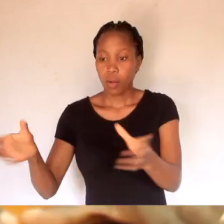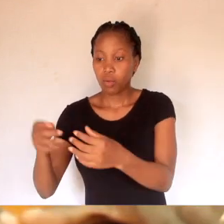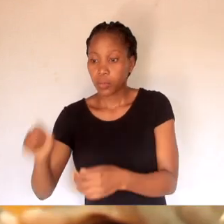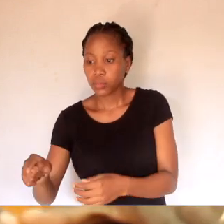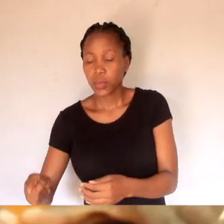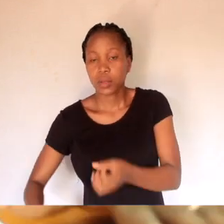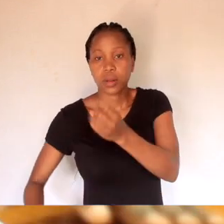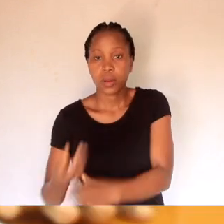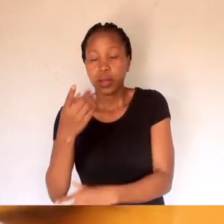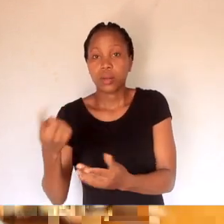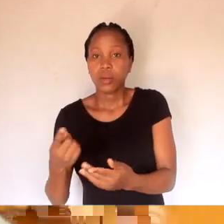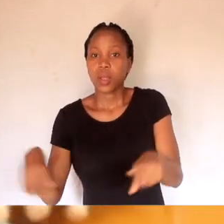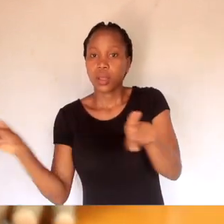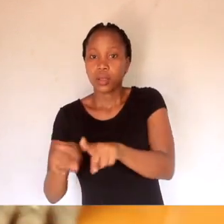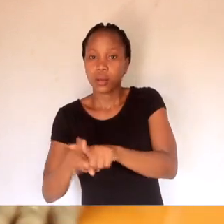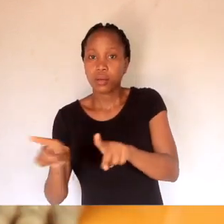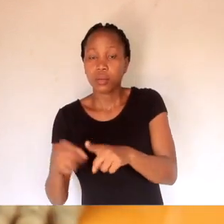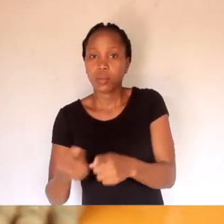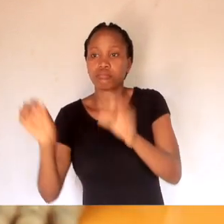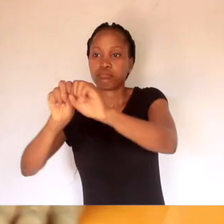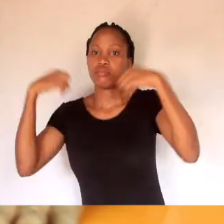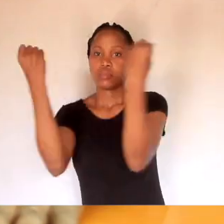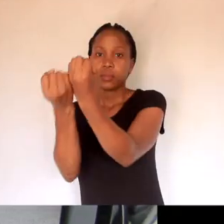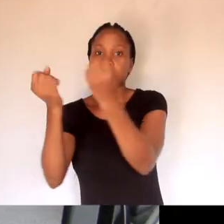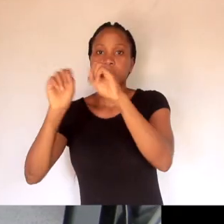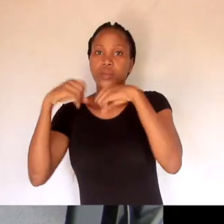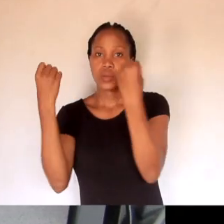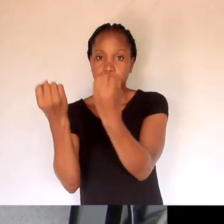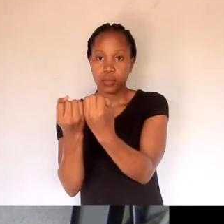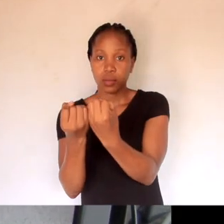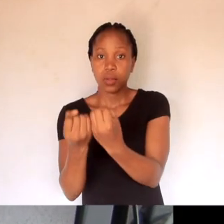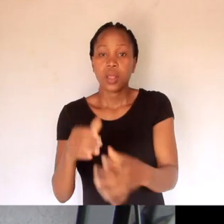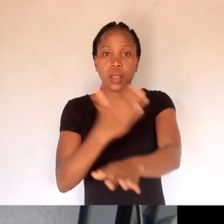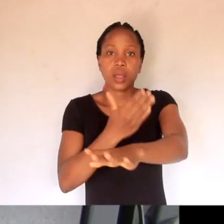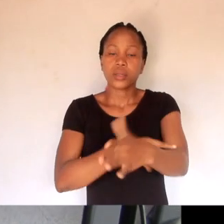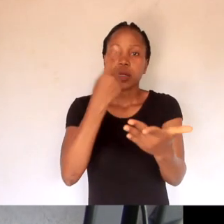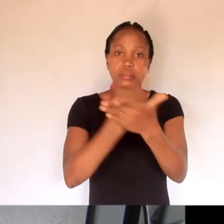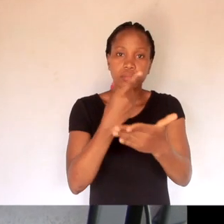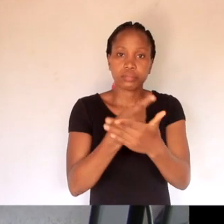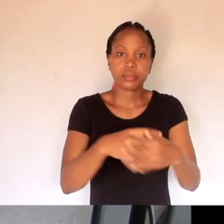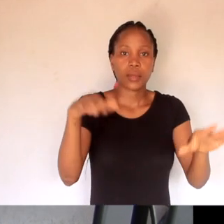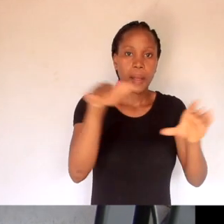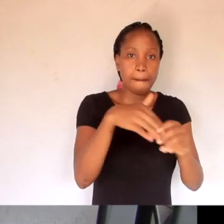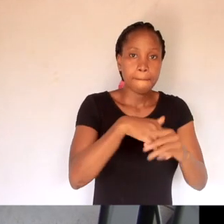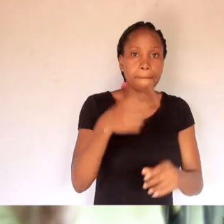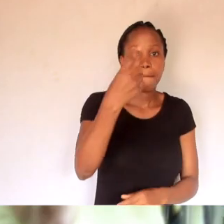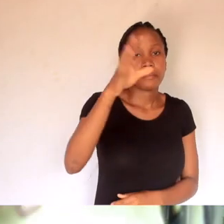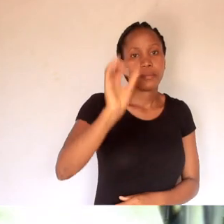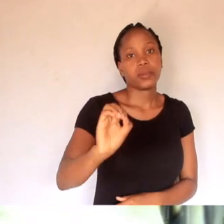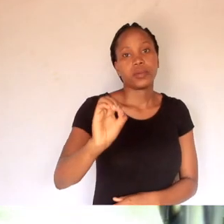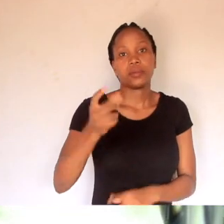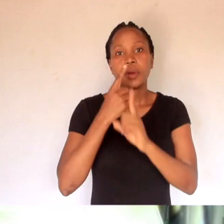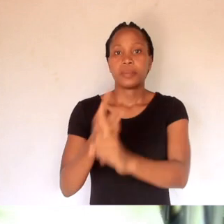associação. E para criar uma associação, naquela altura, era preciso 10 membros para serem assinantes.